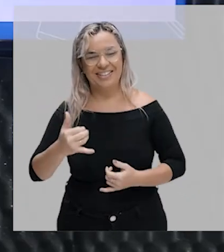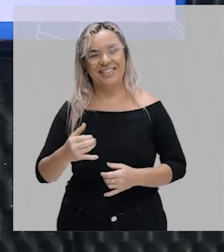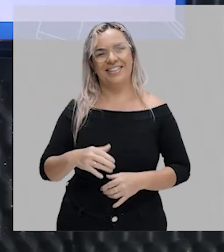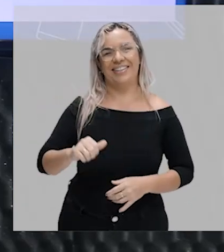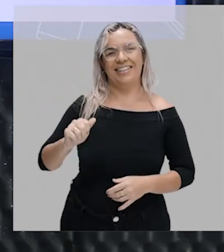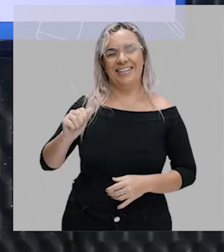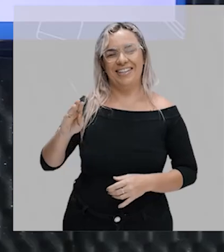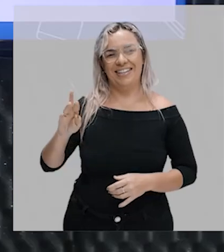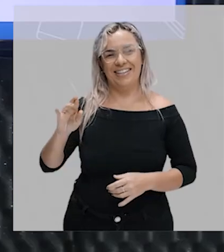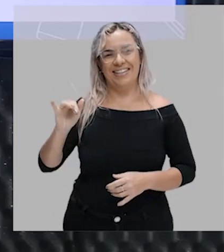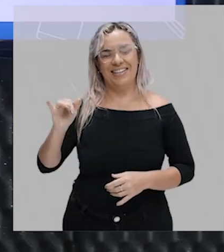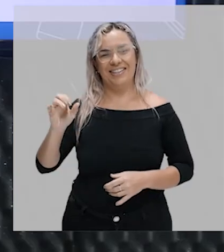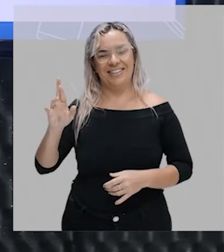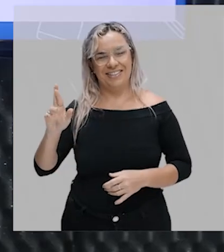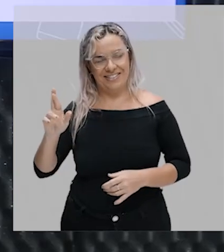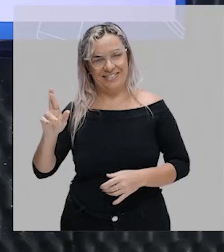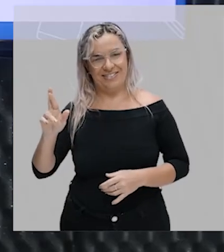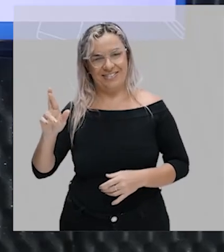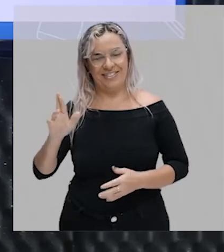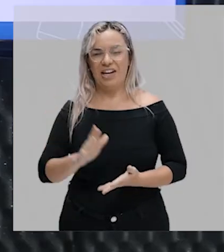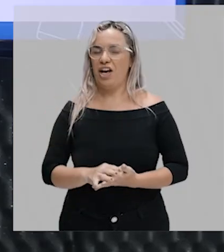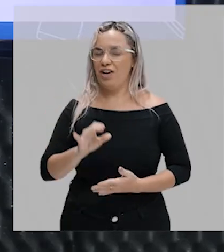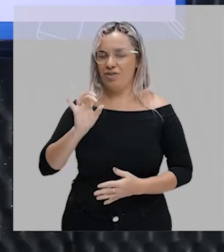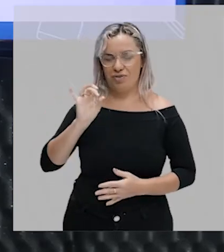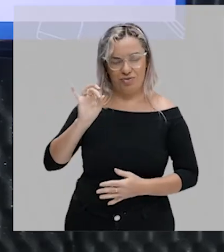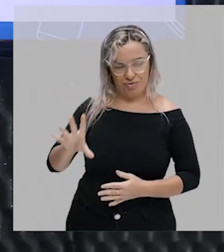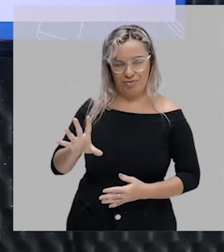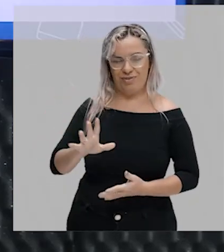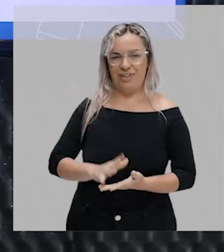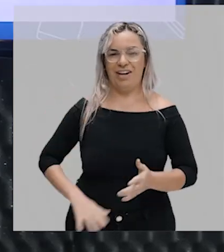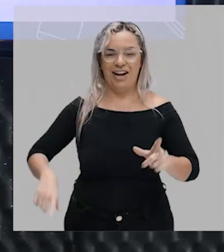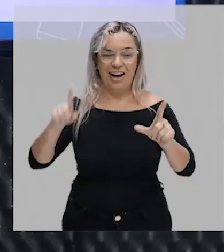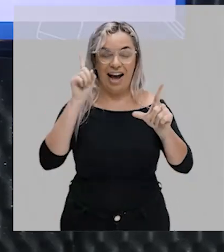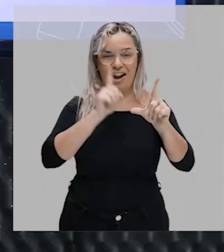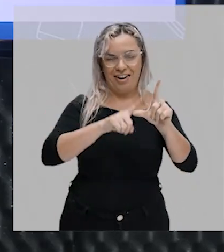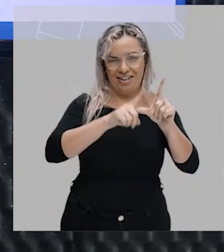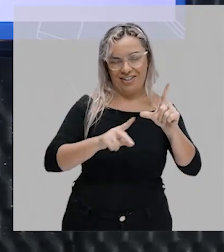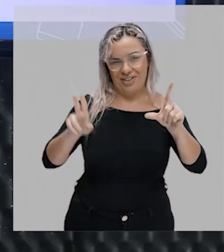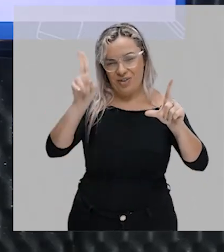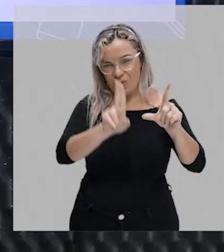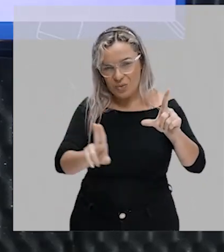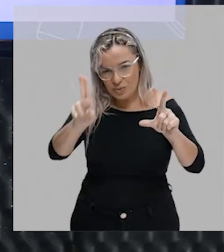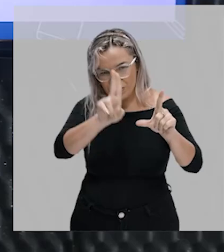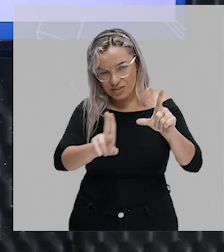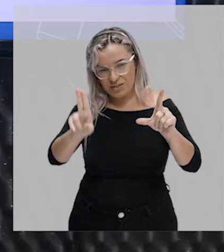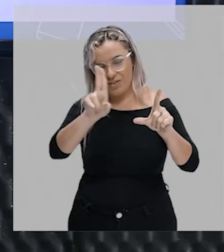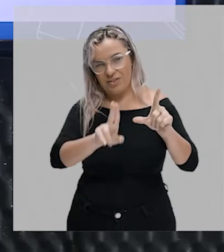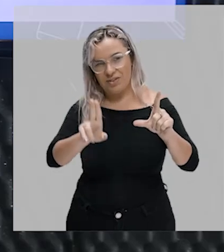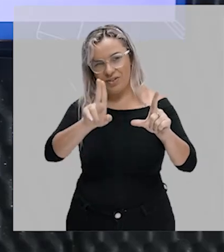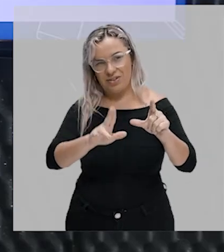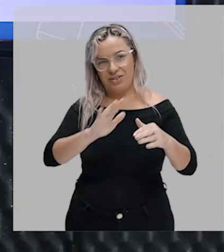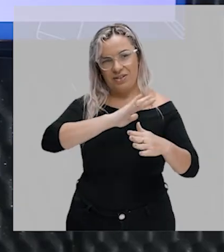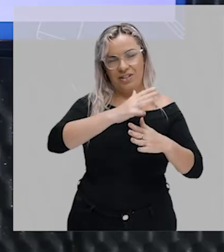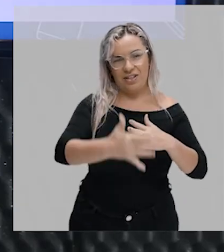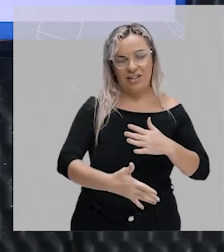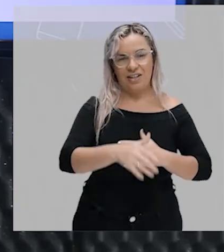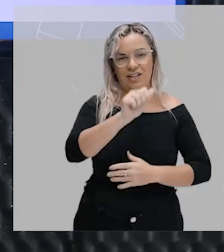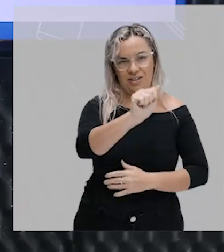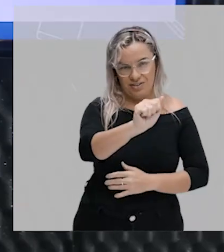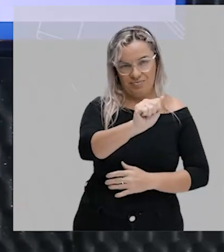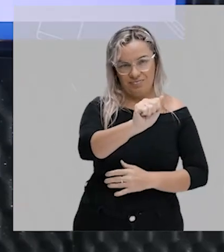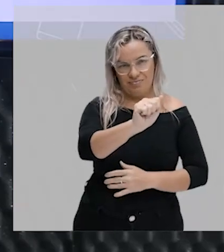abrir. Não, Day, não é para fazer o gesto, é para fazer a soletração em Libras.